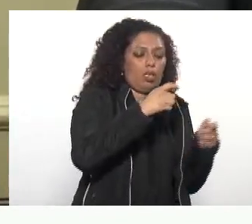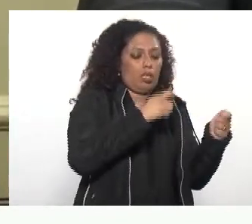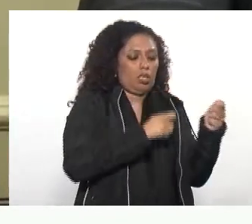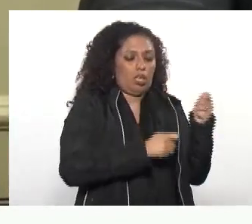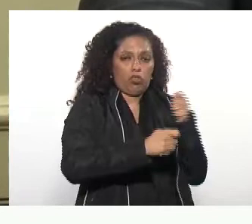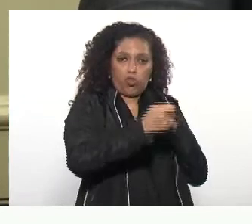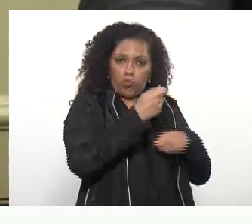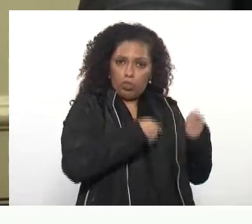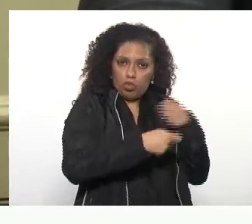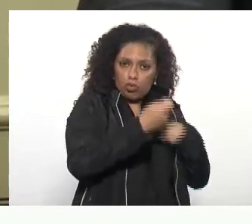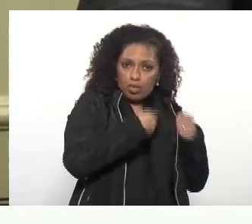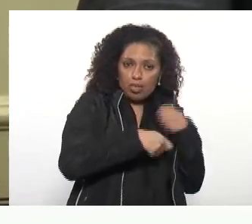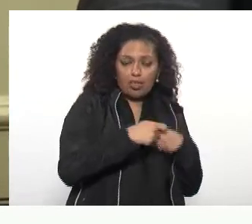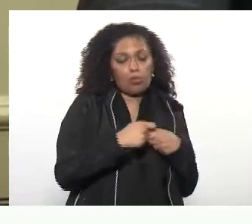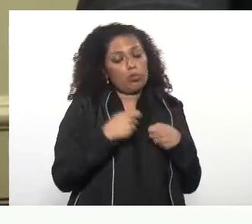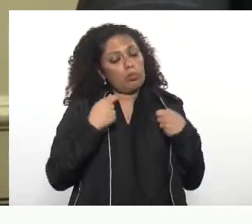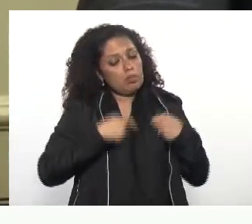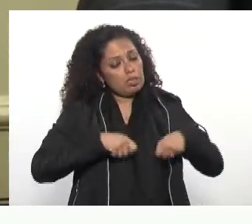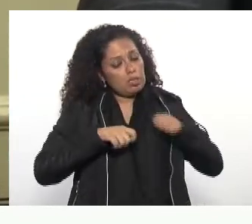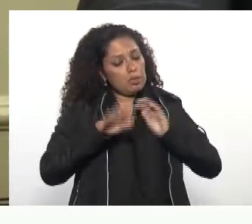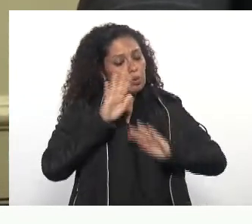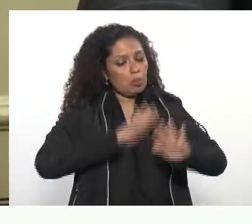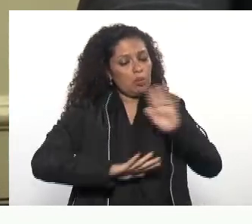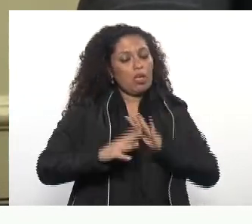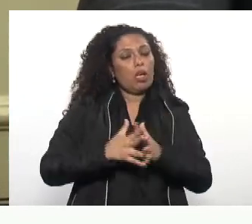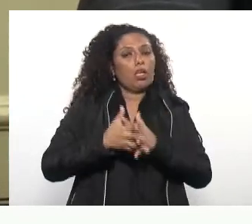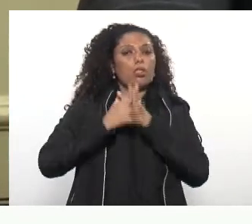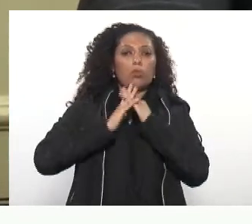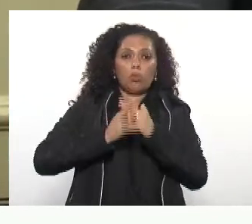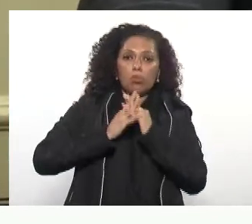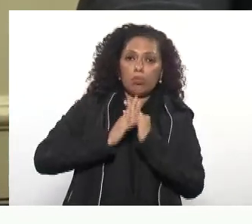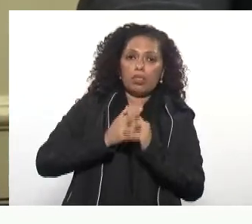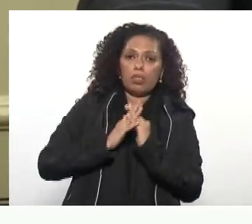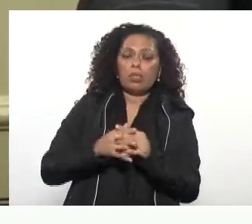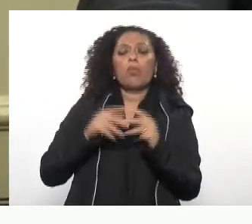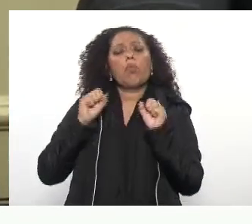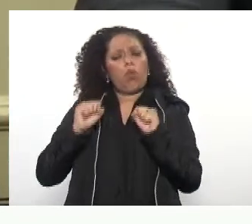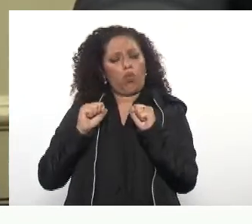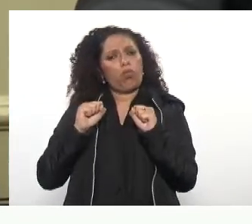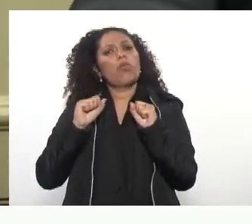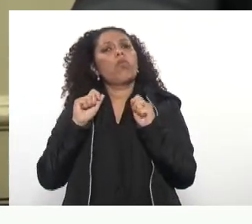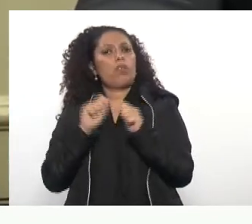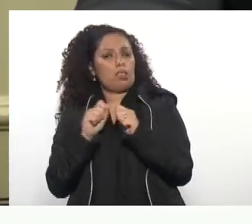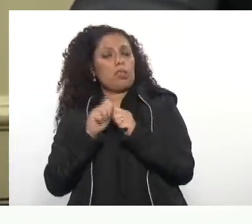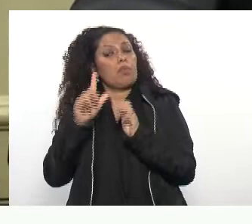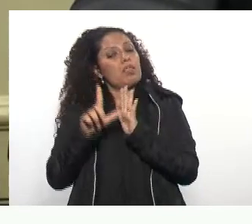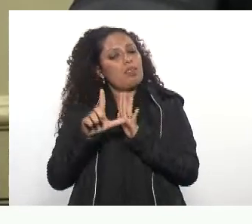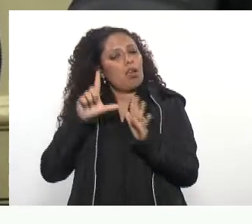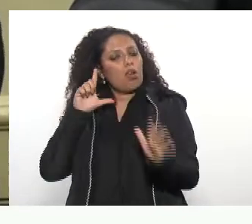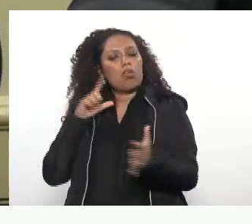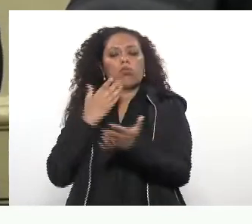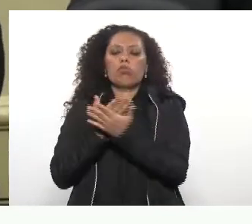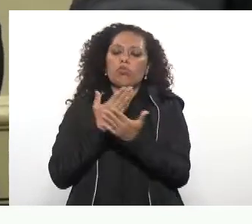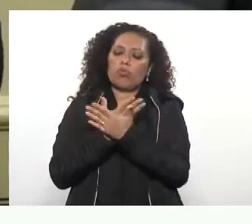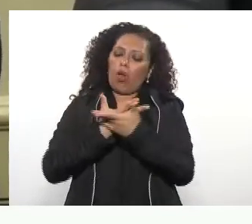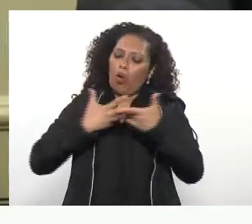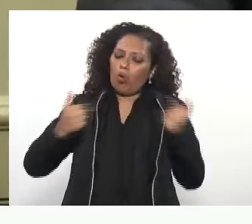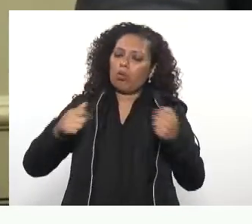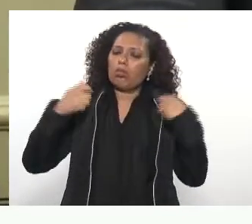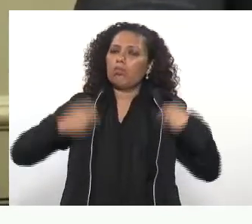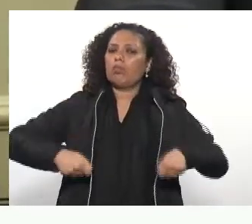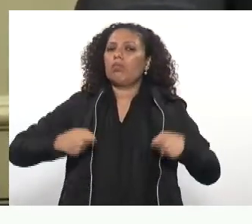maior. Então, é uma questão delicada, complexa, pode ser feita considerando todos esses